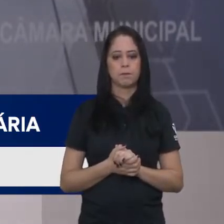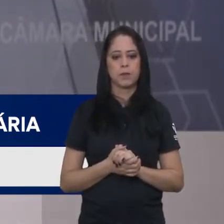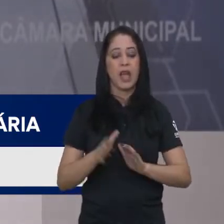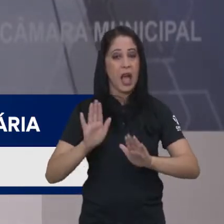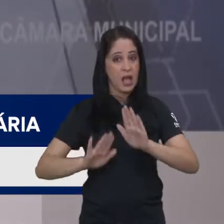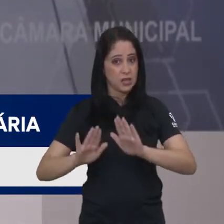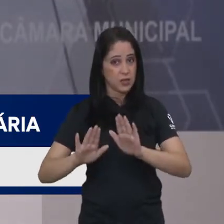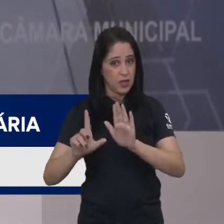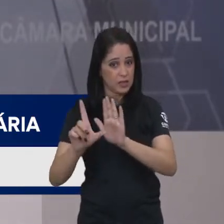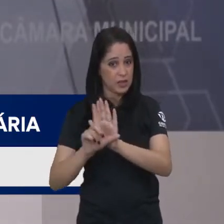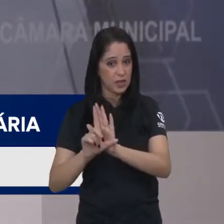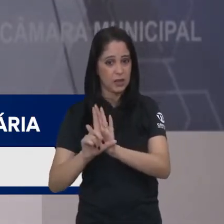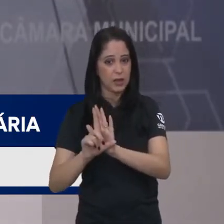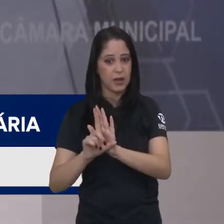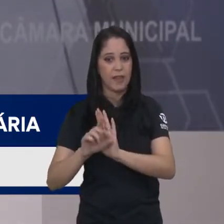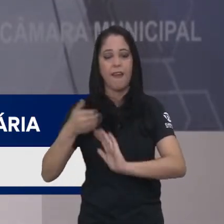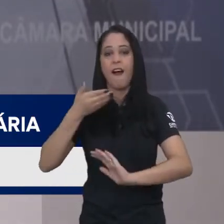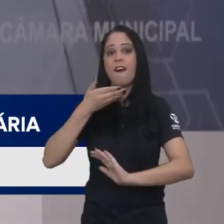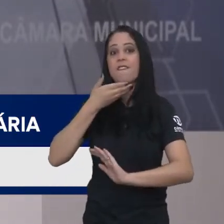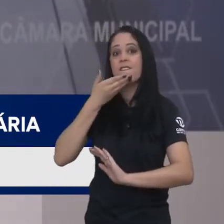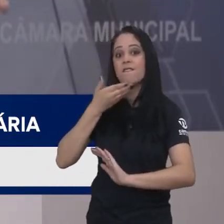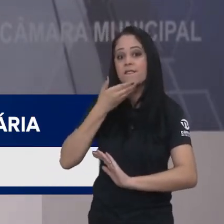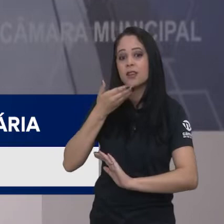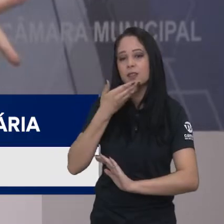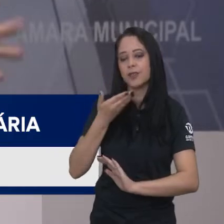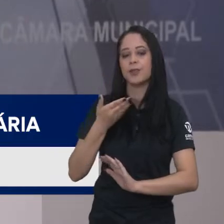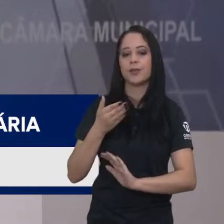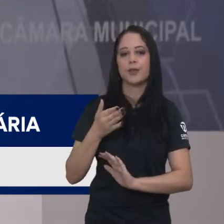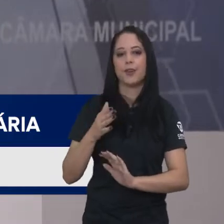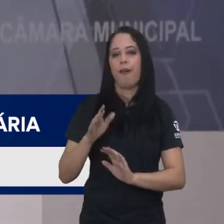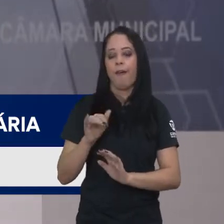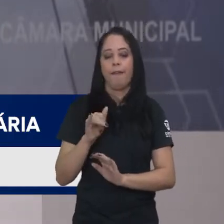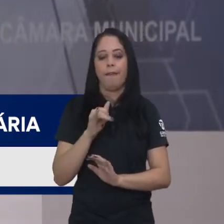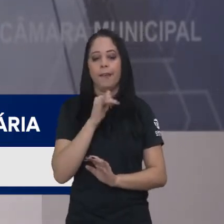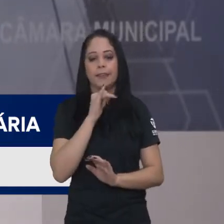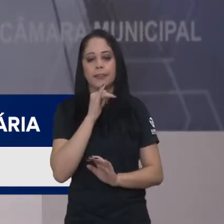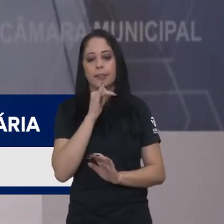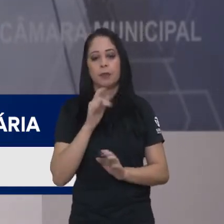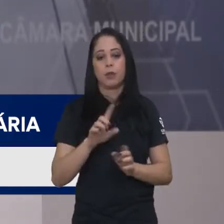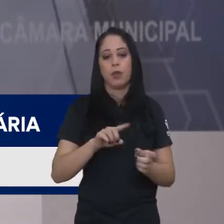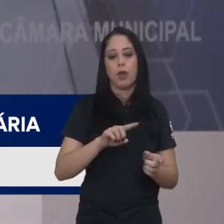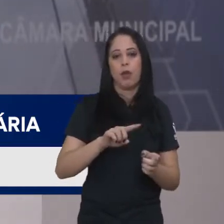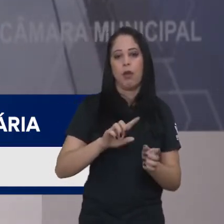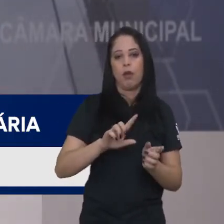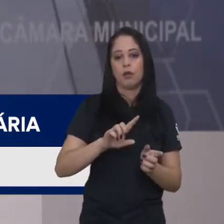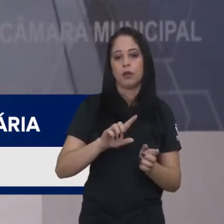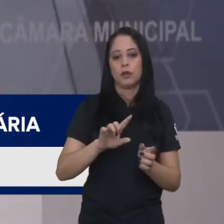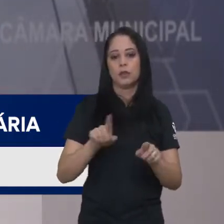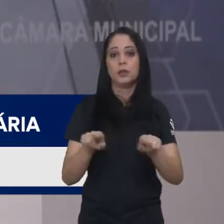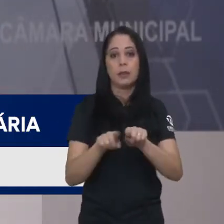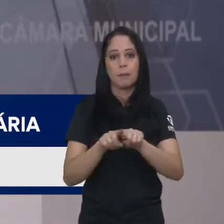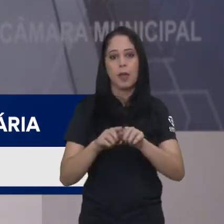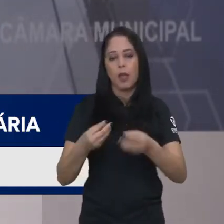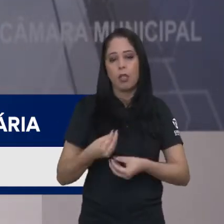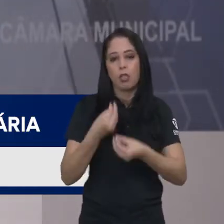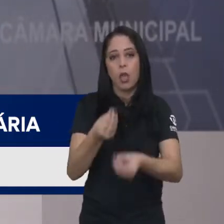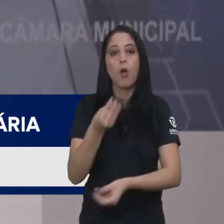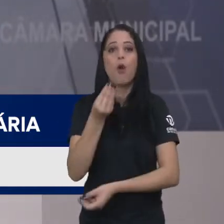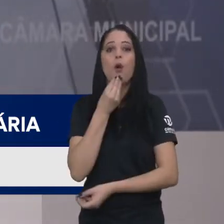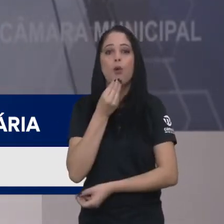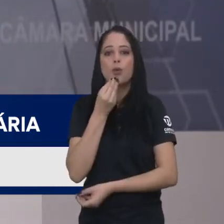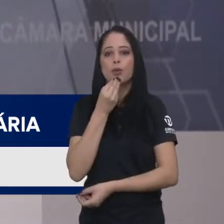mas, por um lado, ela facilitou a grilagem, por exemplo, de terras, mas, por outro lado, ela trouxe